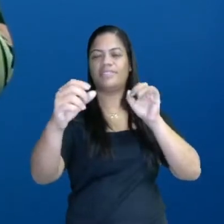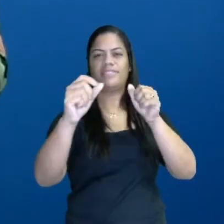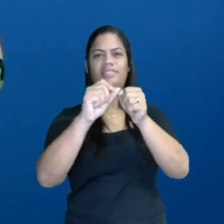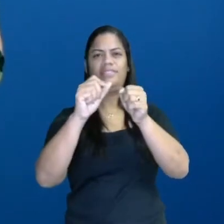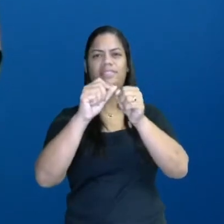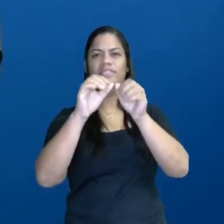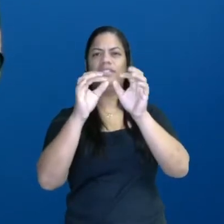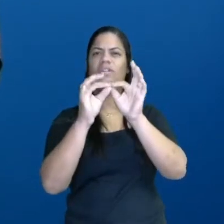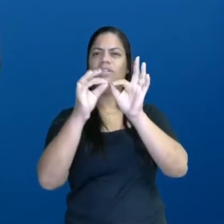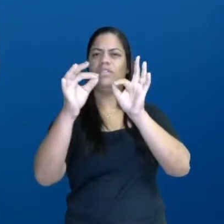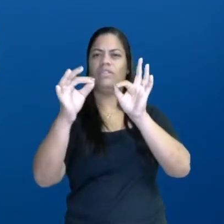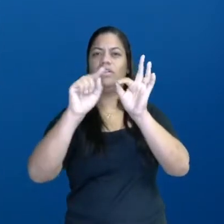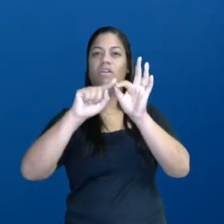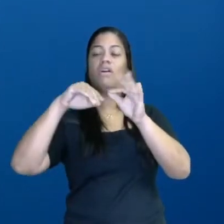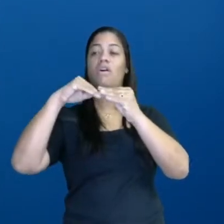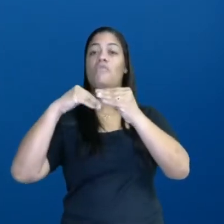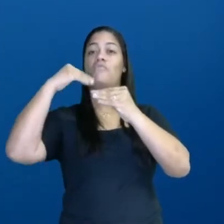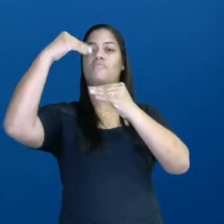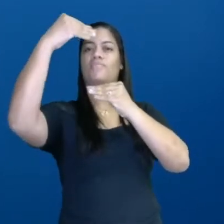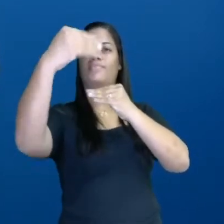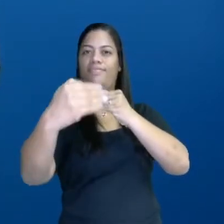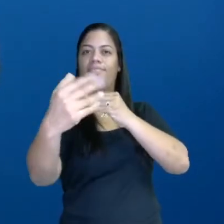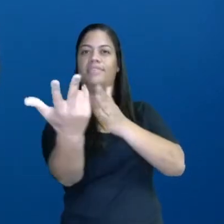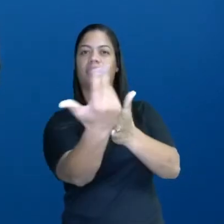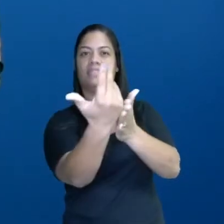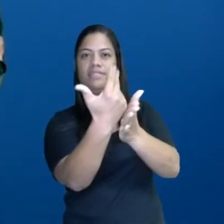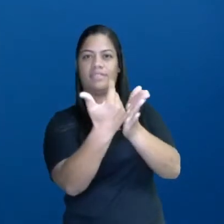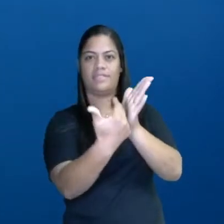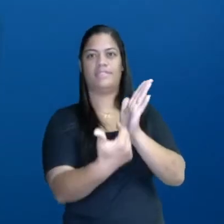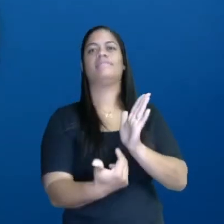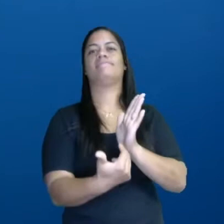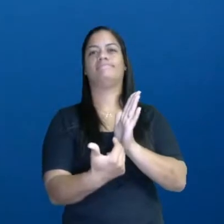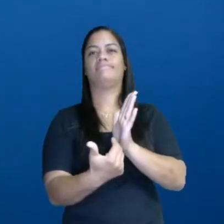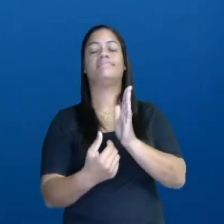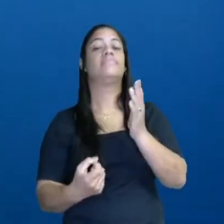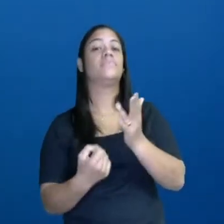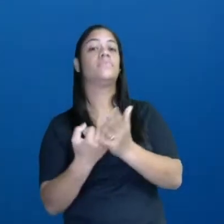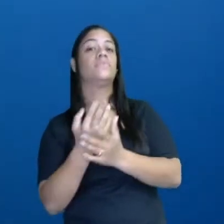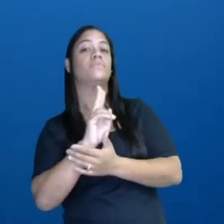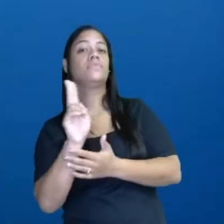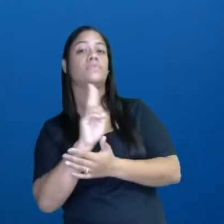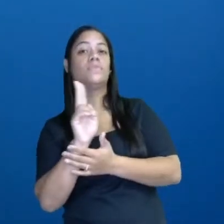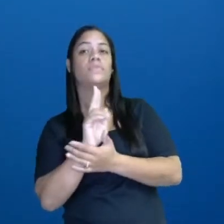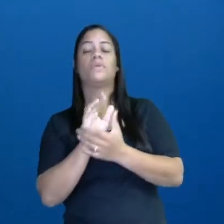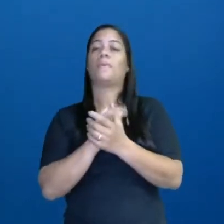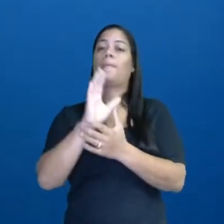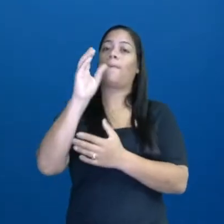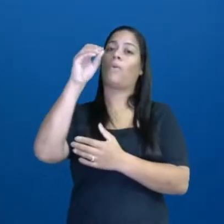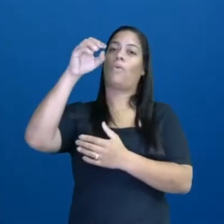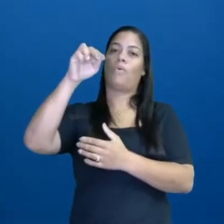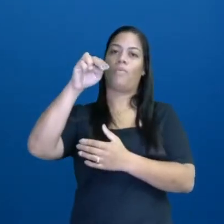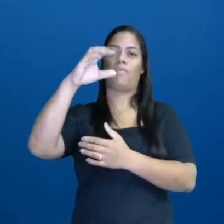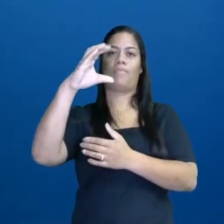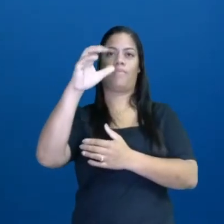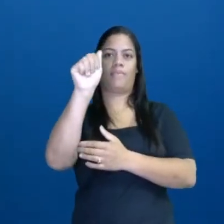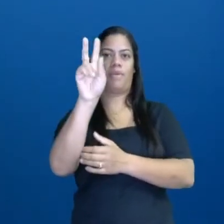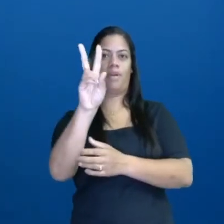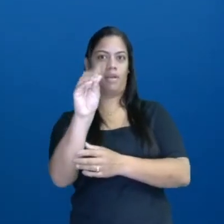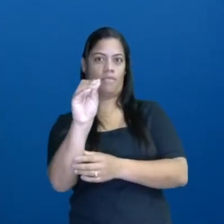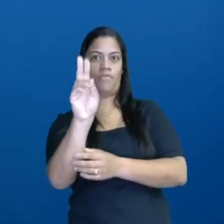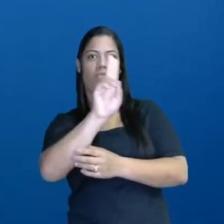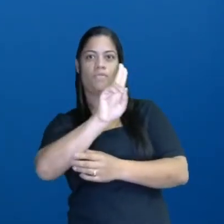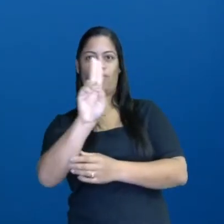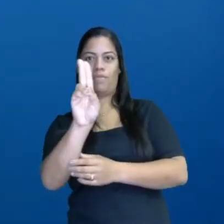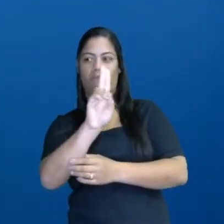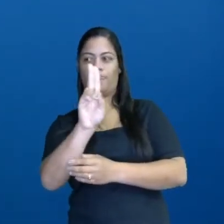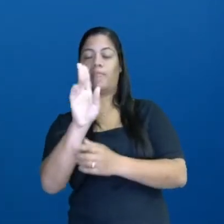vai ficar uma parte fora do polígono. Então, quando isso acontecer, nós chamamos de polígono côncavo, tá? Olha aqui o exemplo que eu